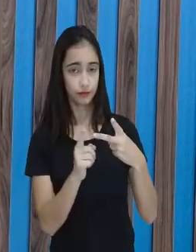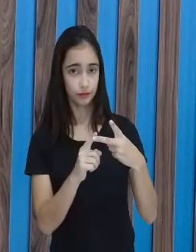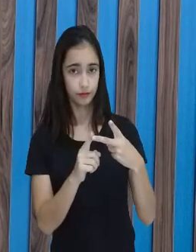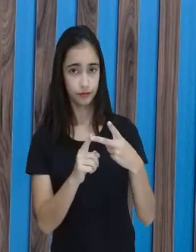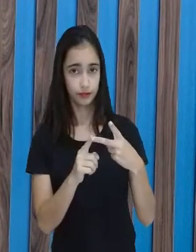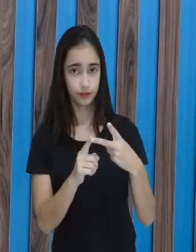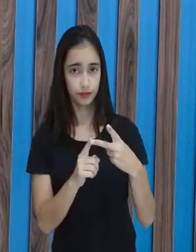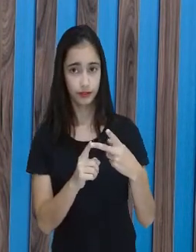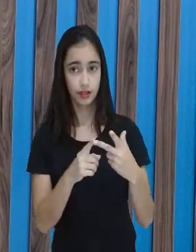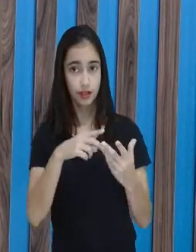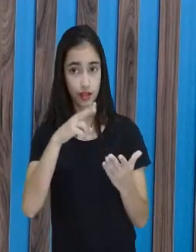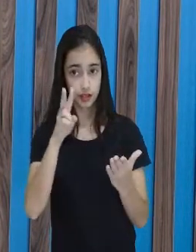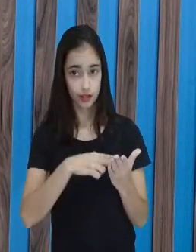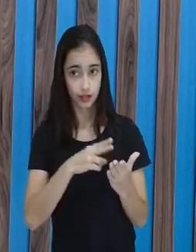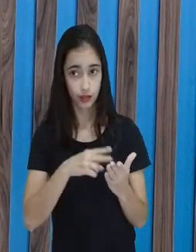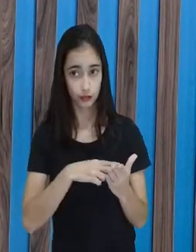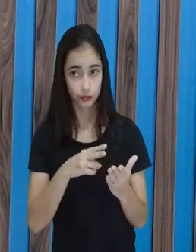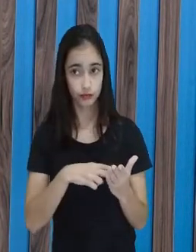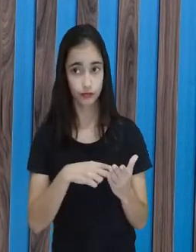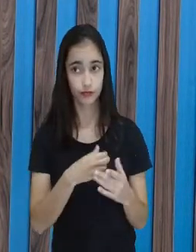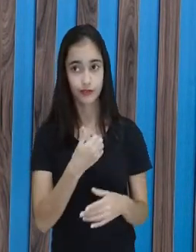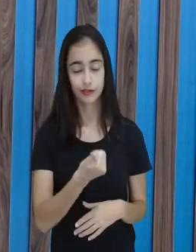Messia leu